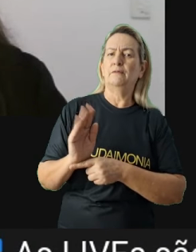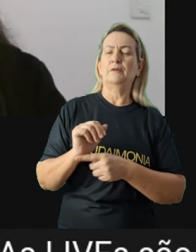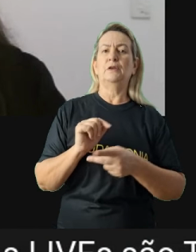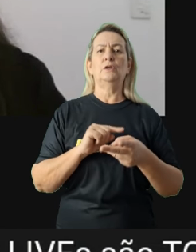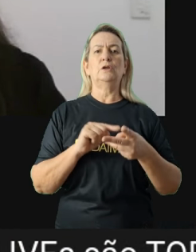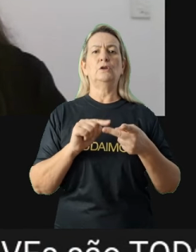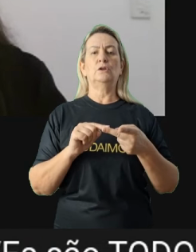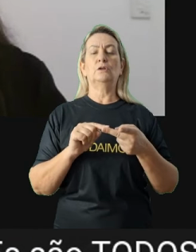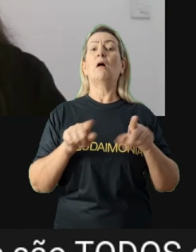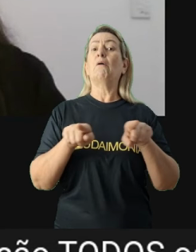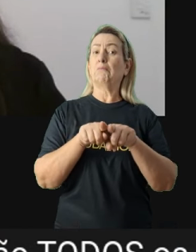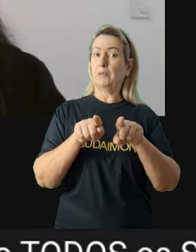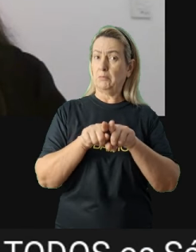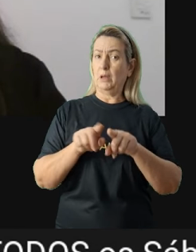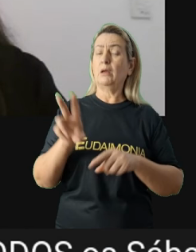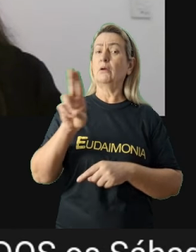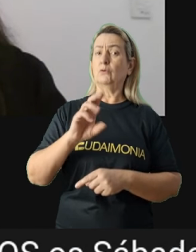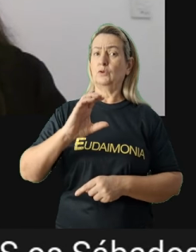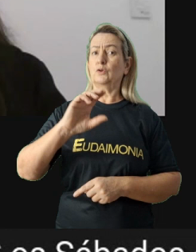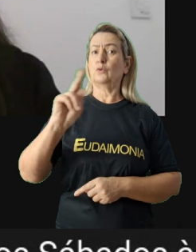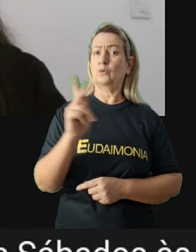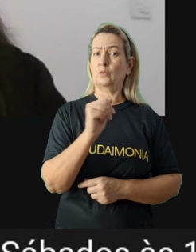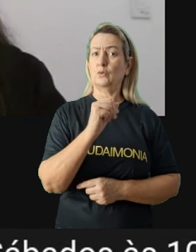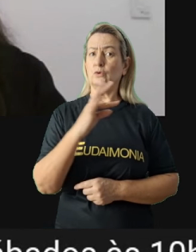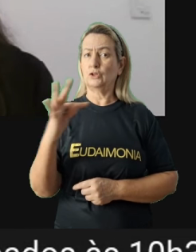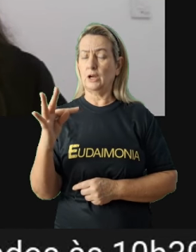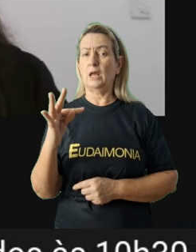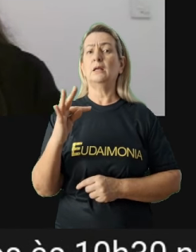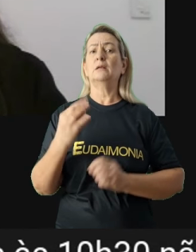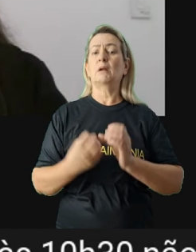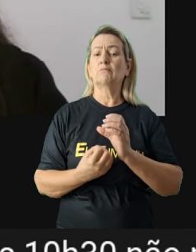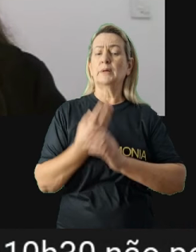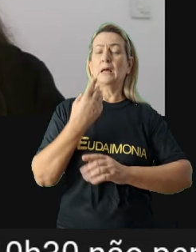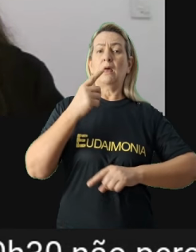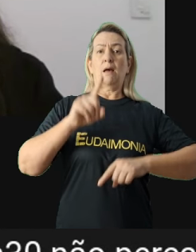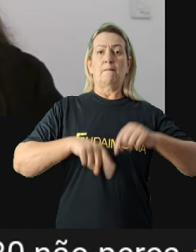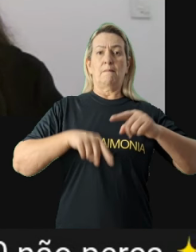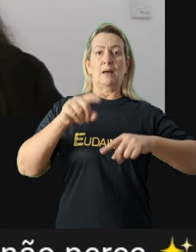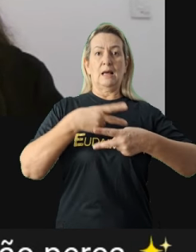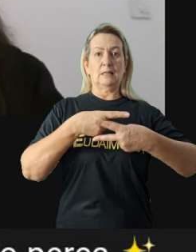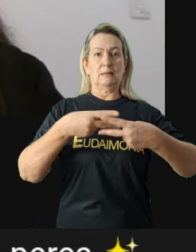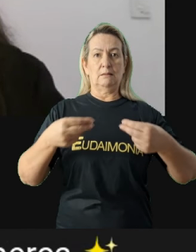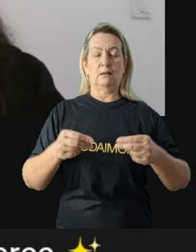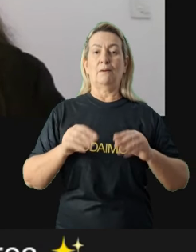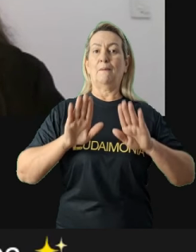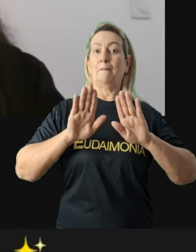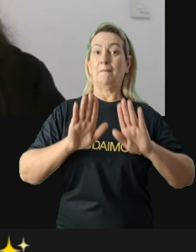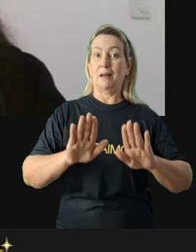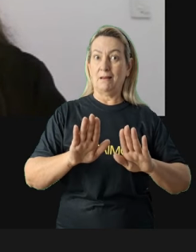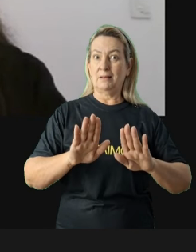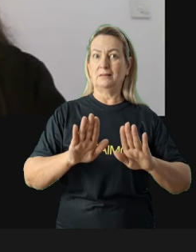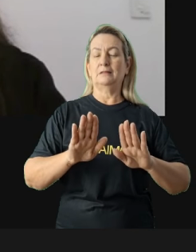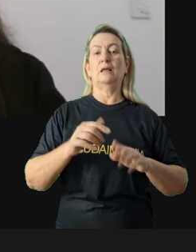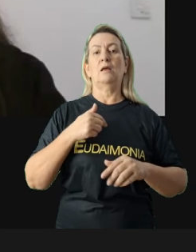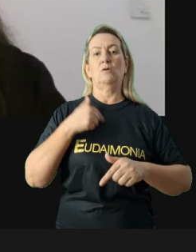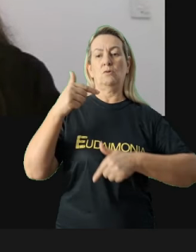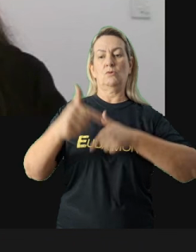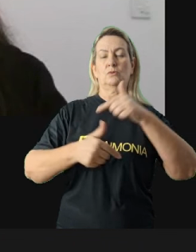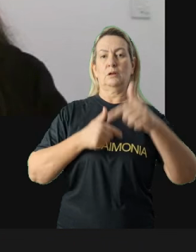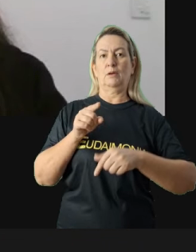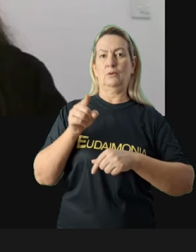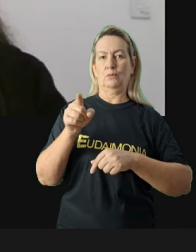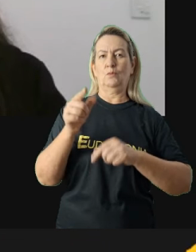podcasts, vídeos, uso do ChatGPT mesmo para a elaboração de materiais.